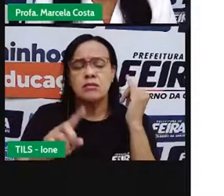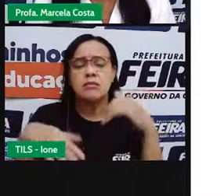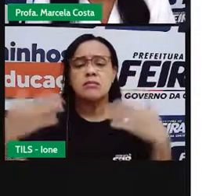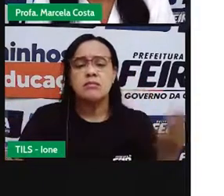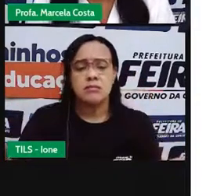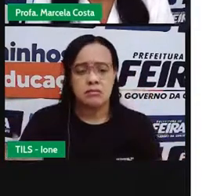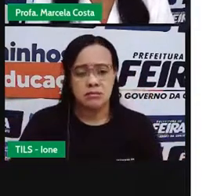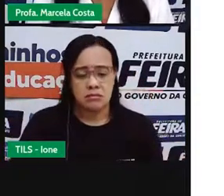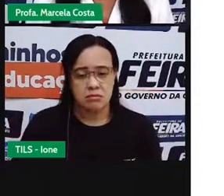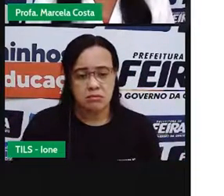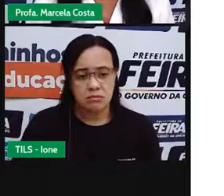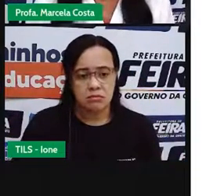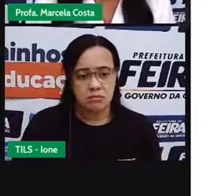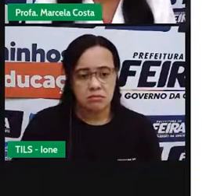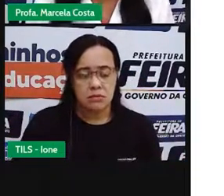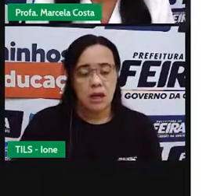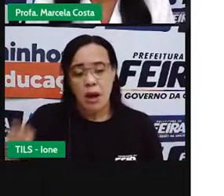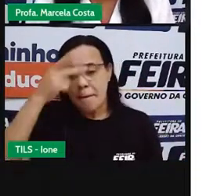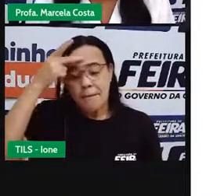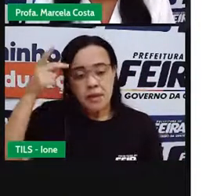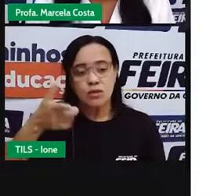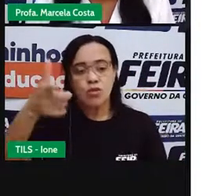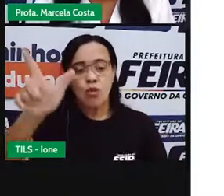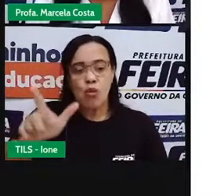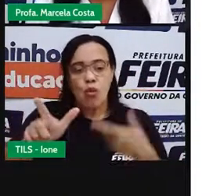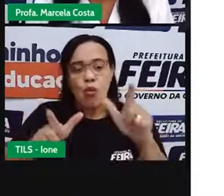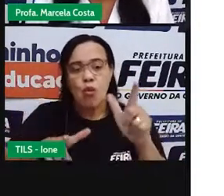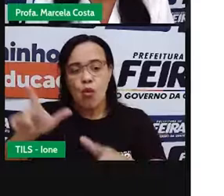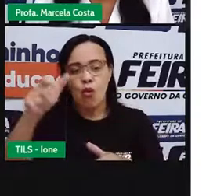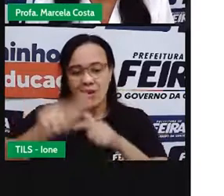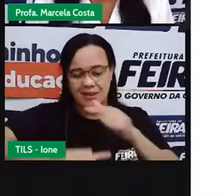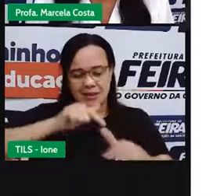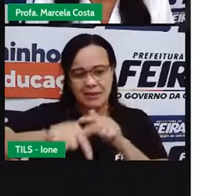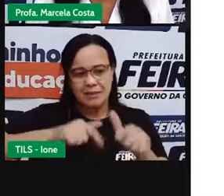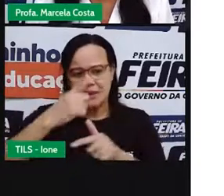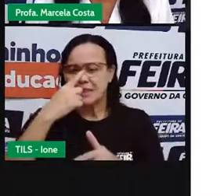Tem mais pessoas que trabalham com lixo além dos catadores?